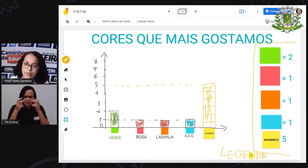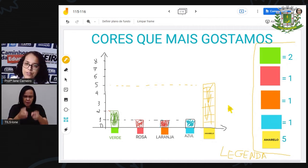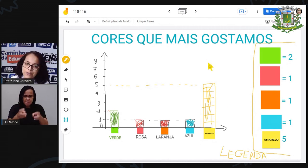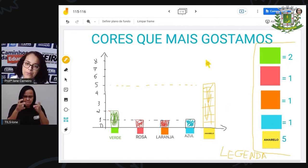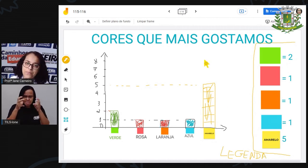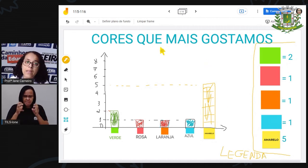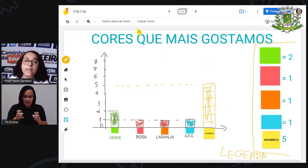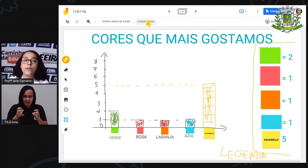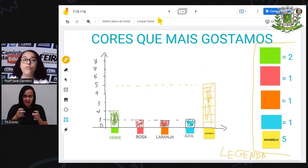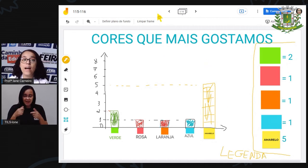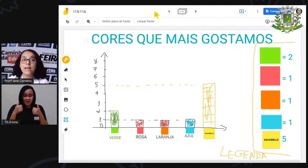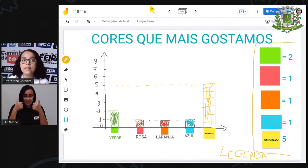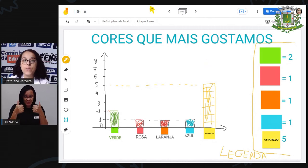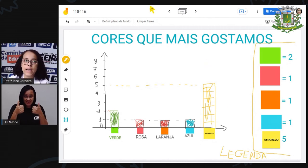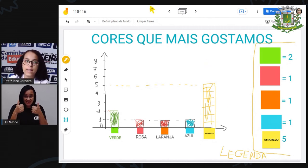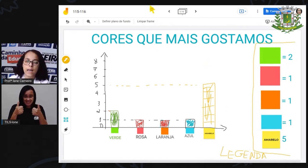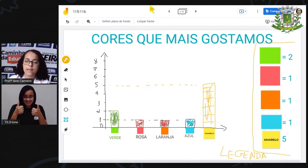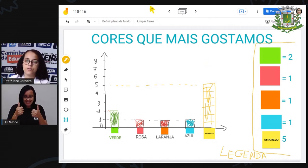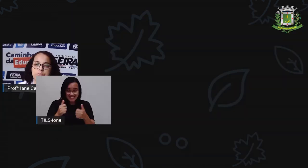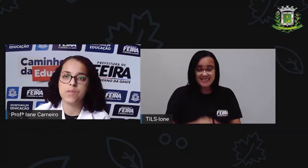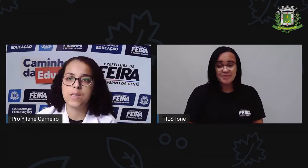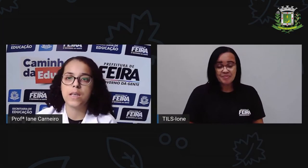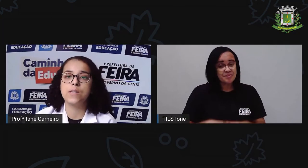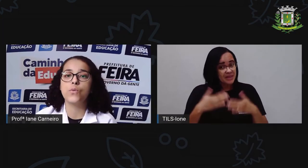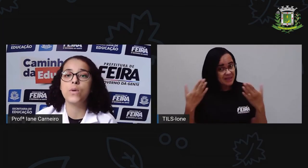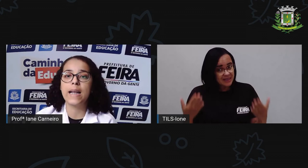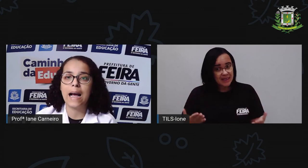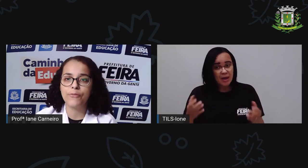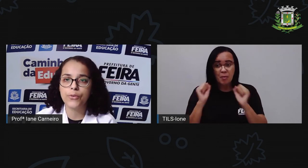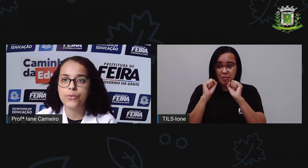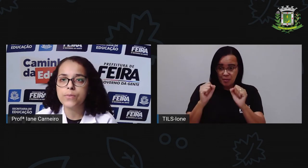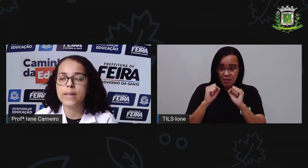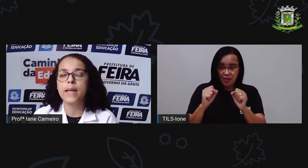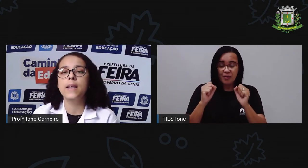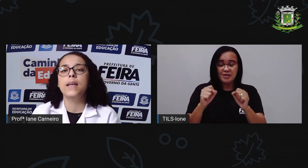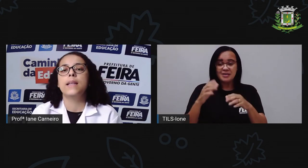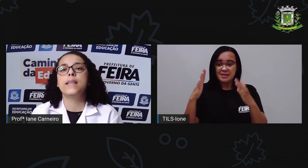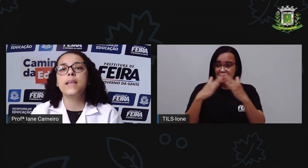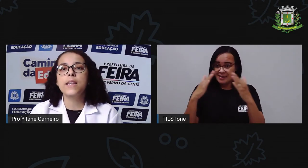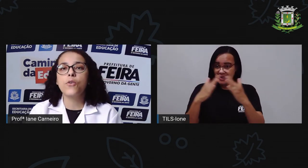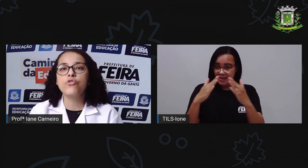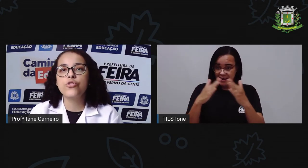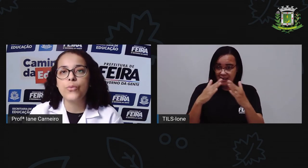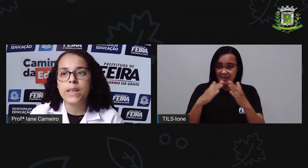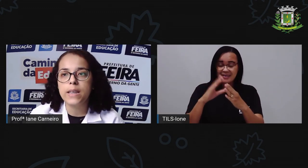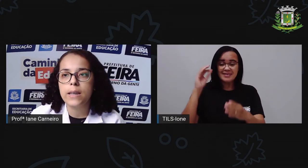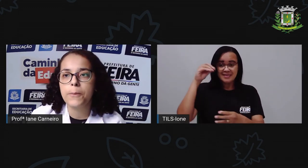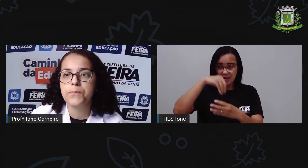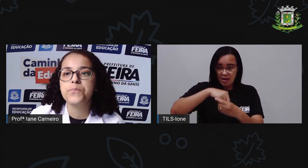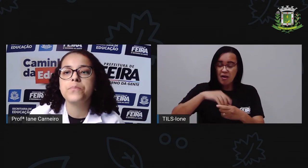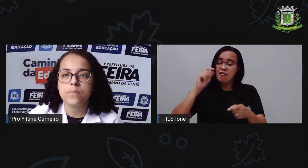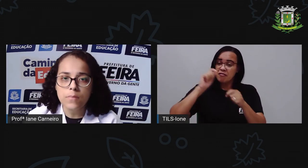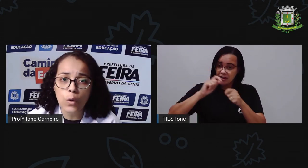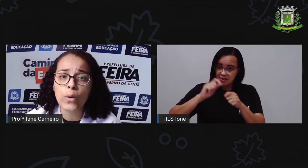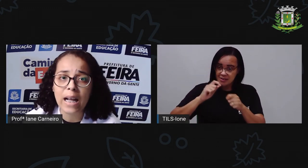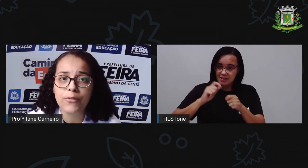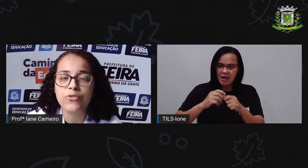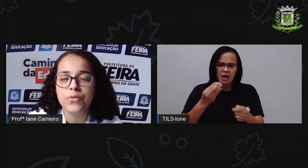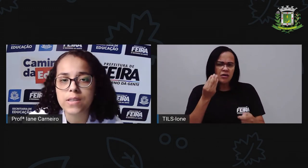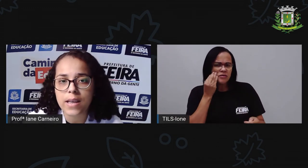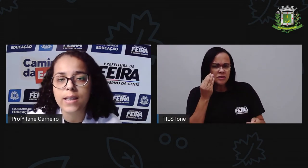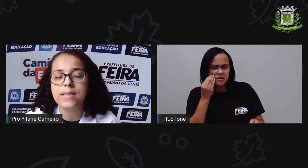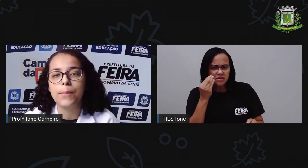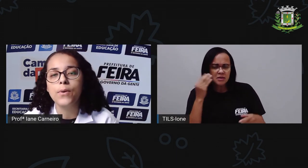Tá certo, gente? Então façam aí na casa de vocês o gráfico, né? Tentem construir o